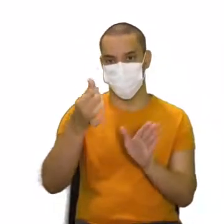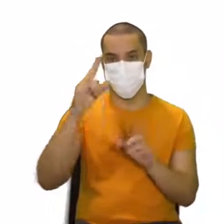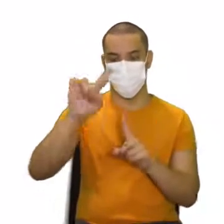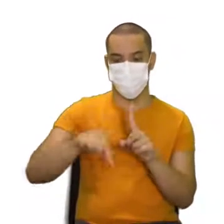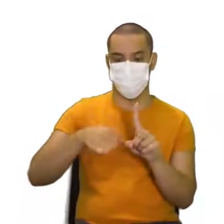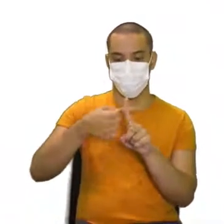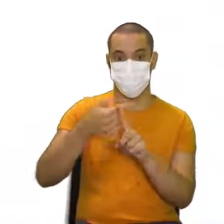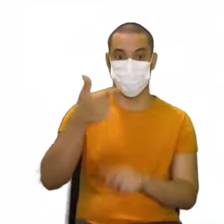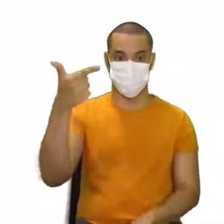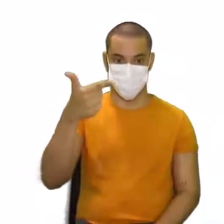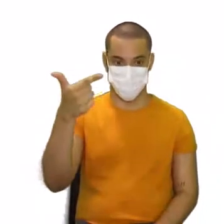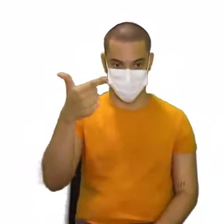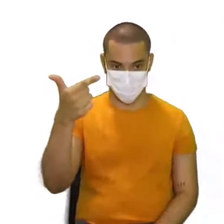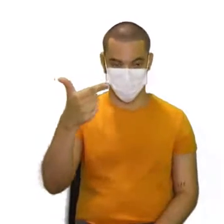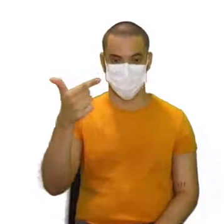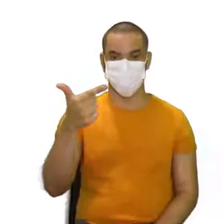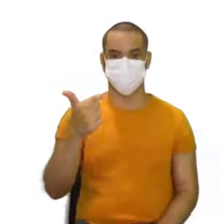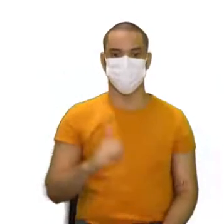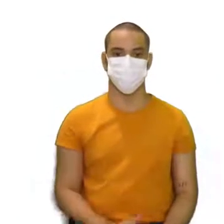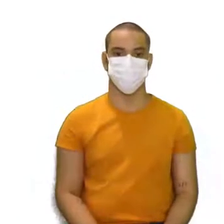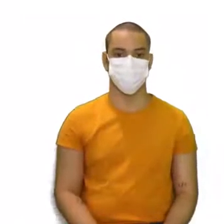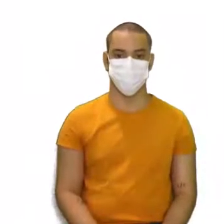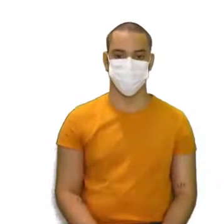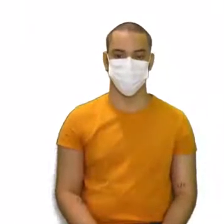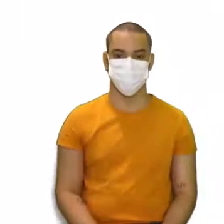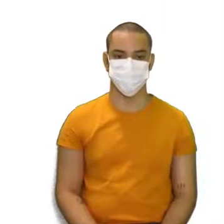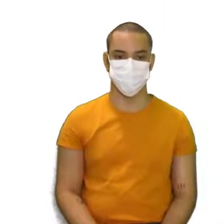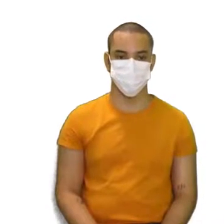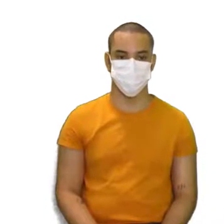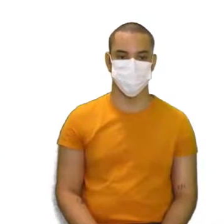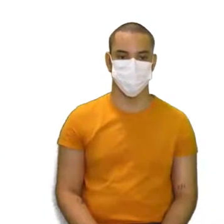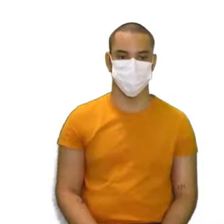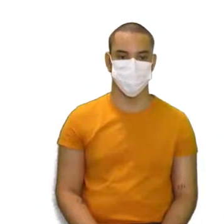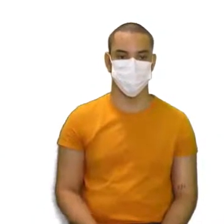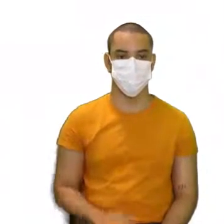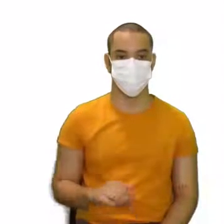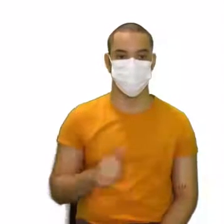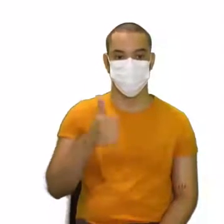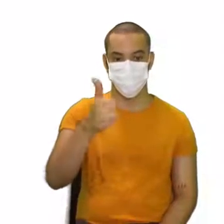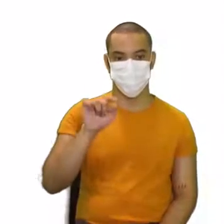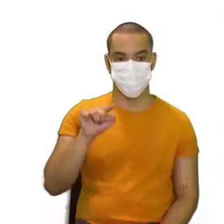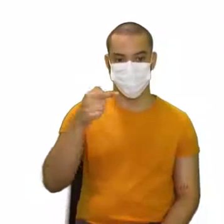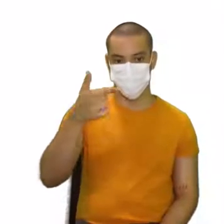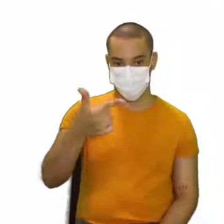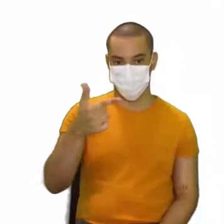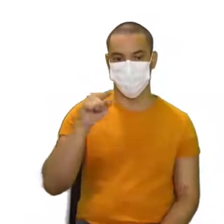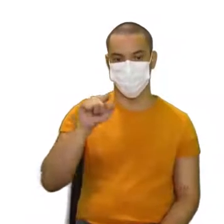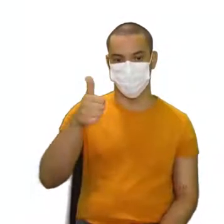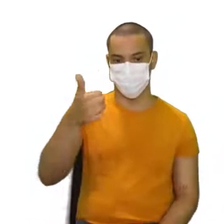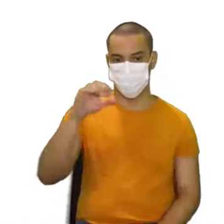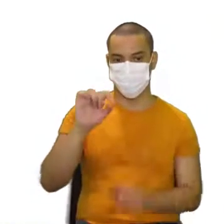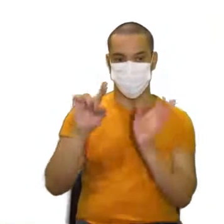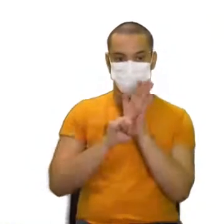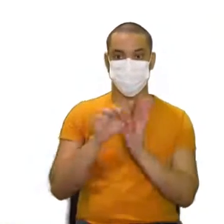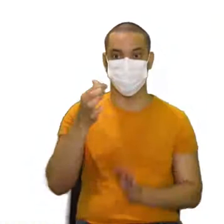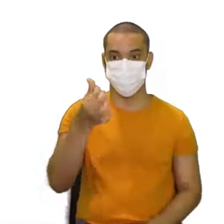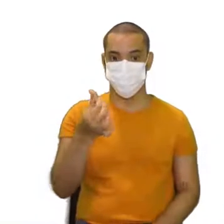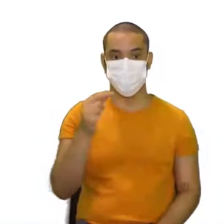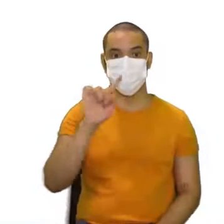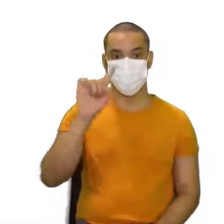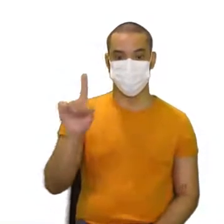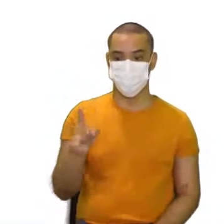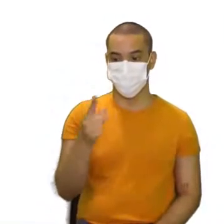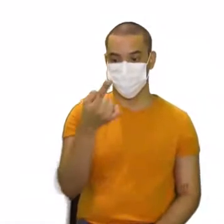então vezes 10 elevado a menos oito é o resultado e colocando em notação